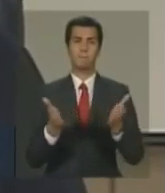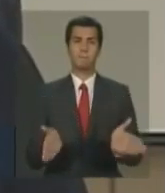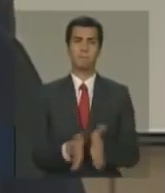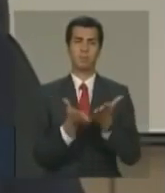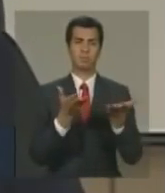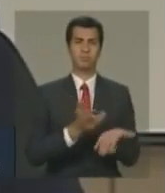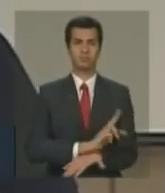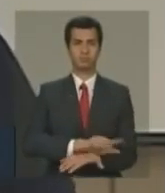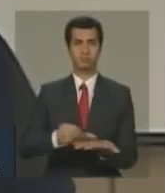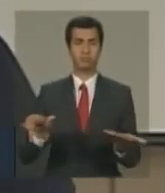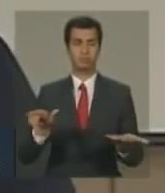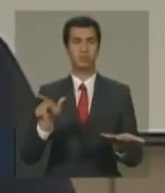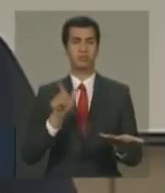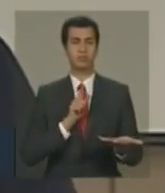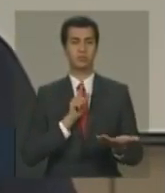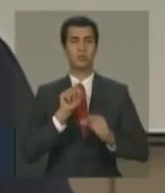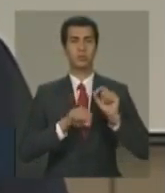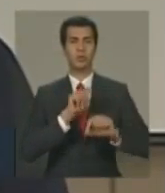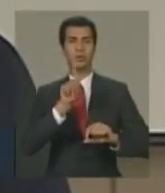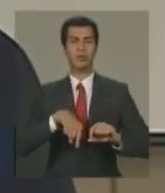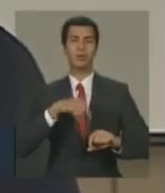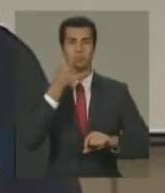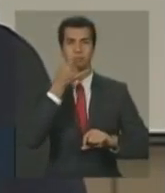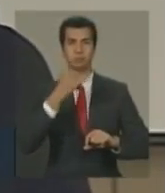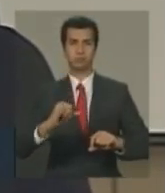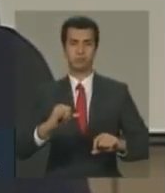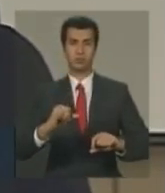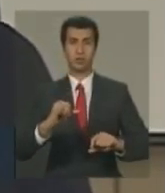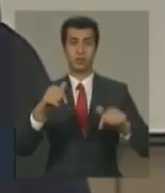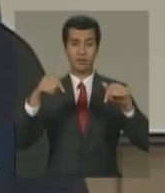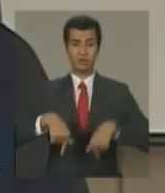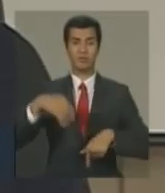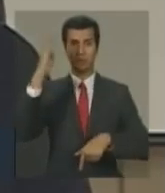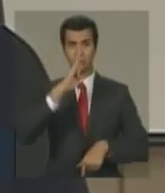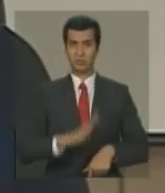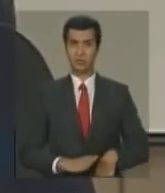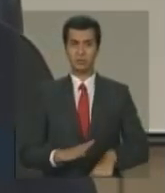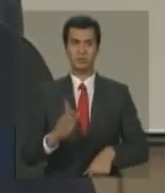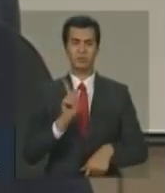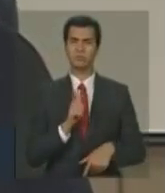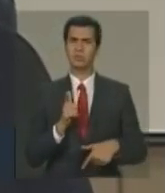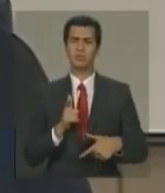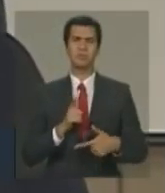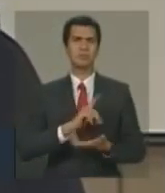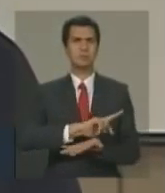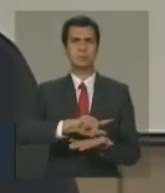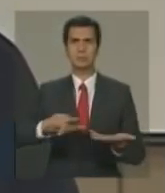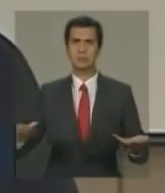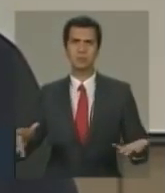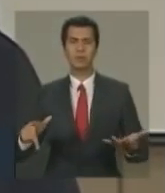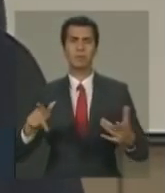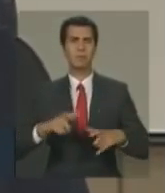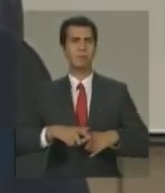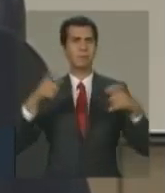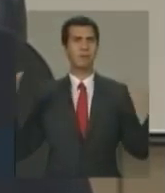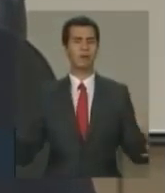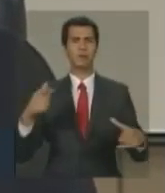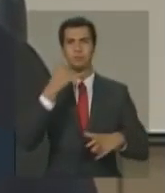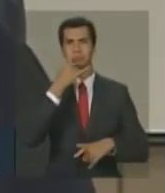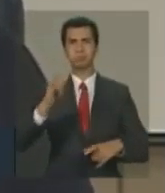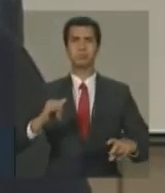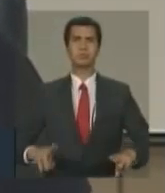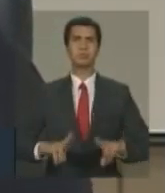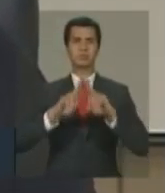dos aspectos é a eletricidade. Nós tivemos um avanço violentíssimo do Brasil nessa área de cúmulos para